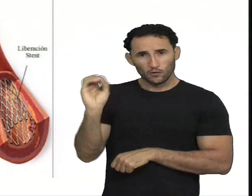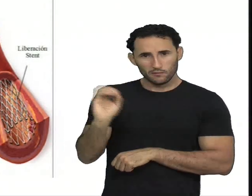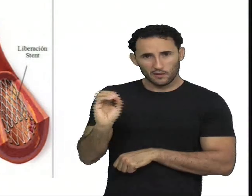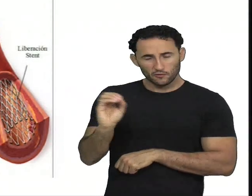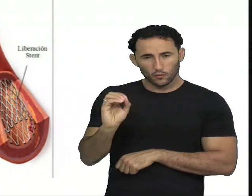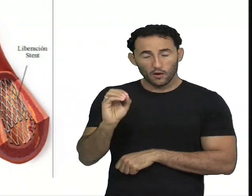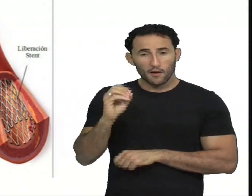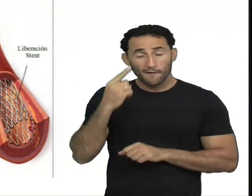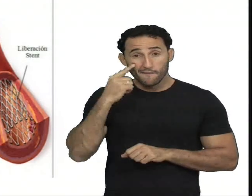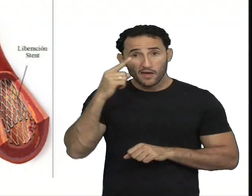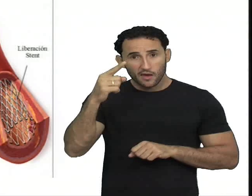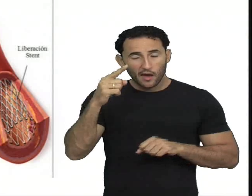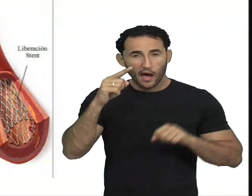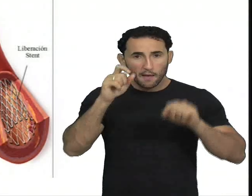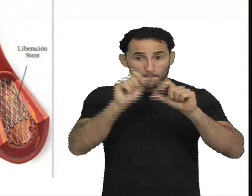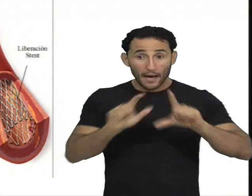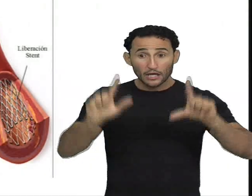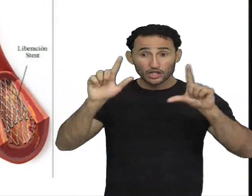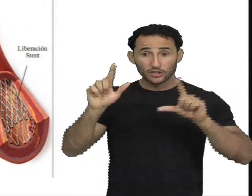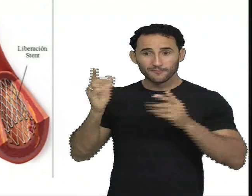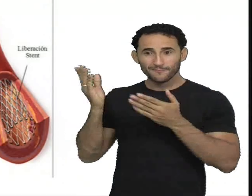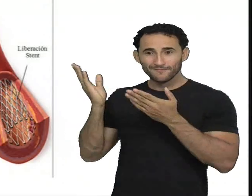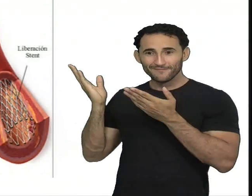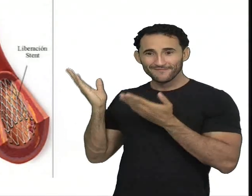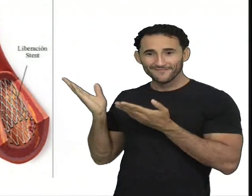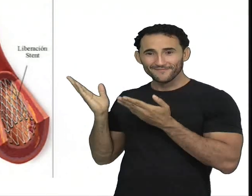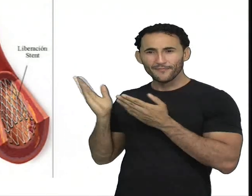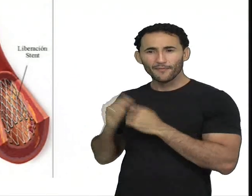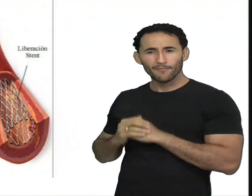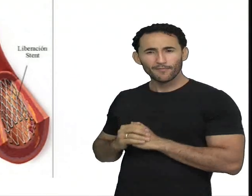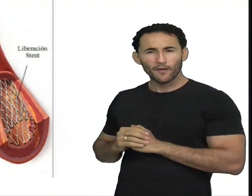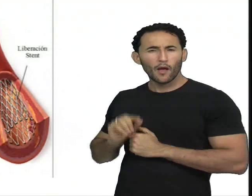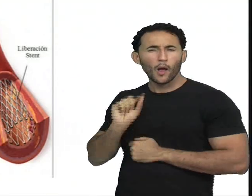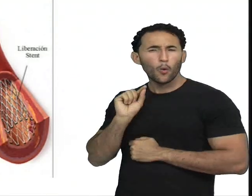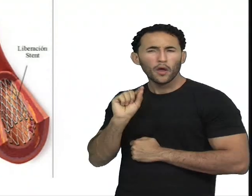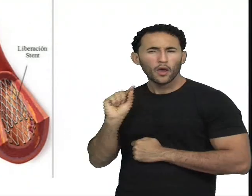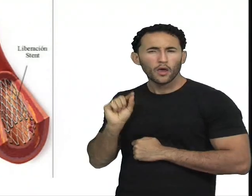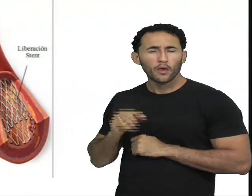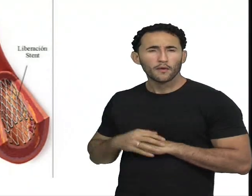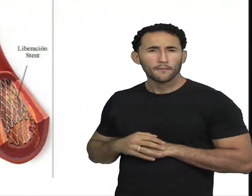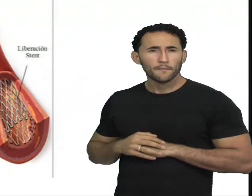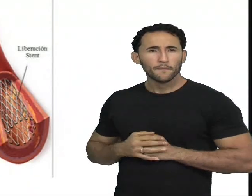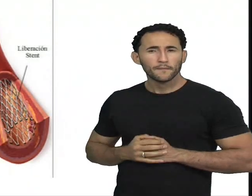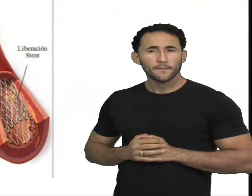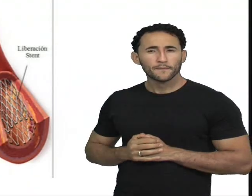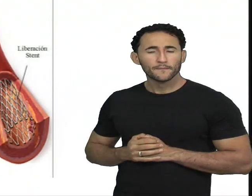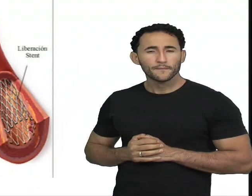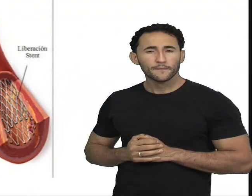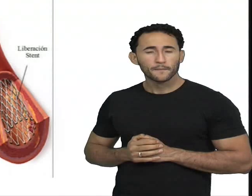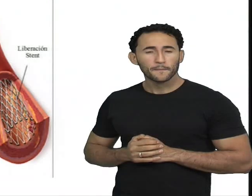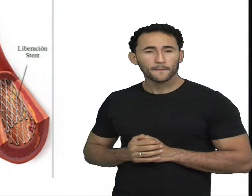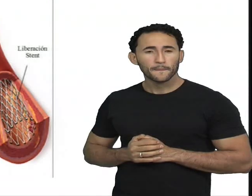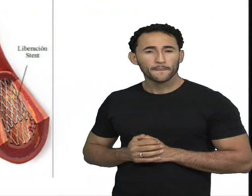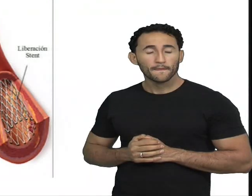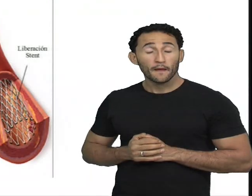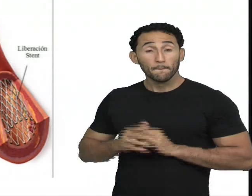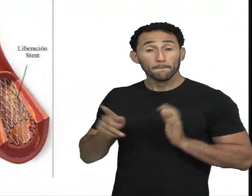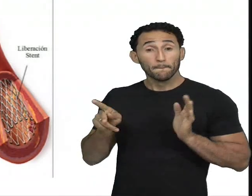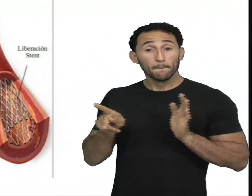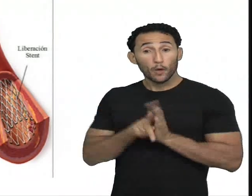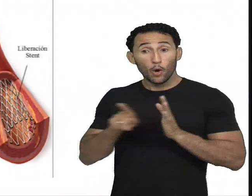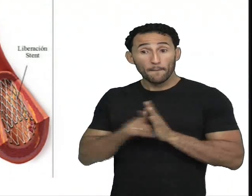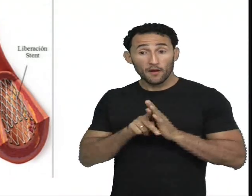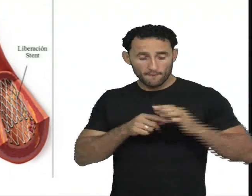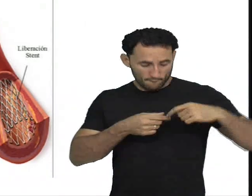atrás do vídeo que aparece é o procedimento de uma angioplastia de uma artéria.